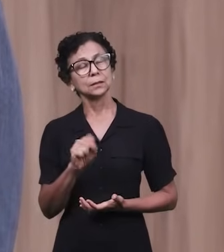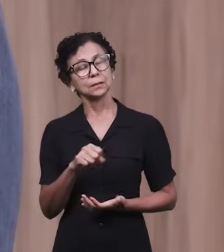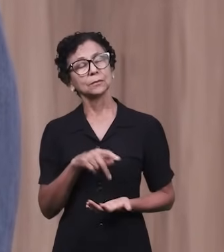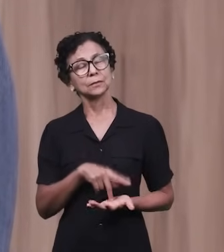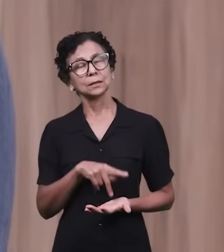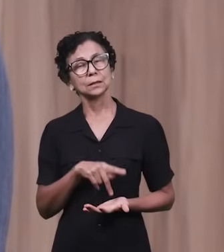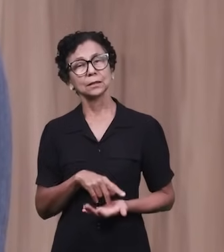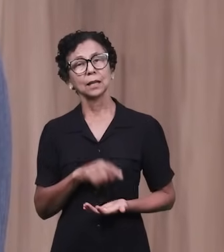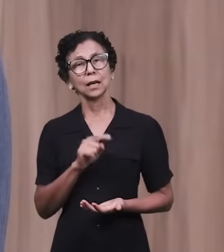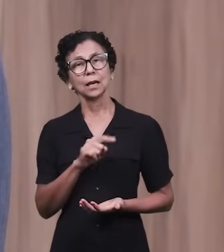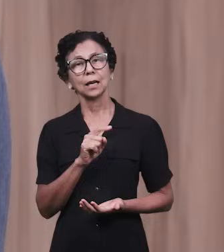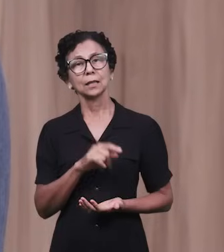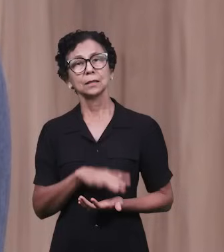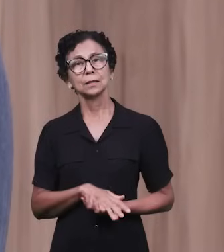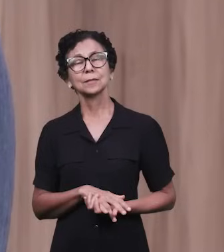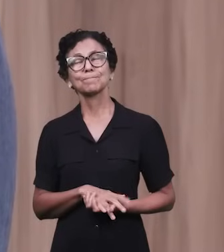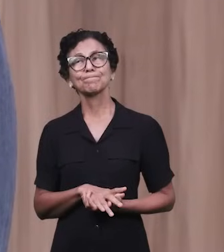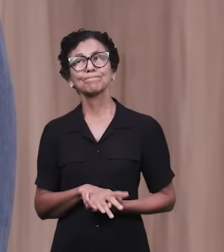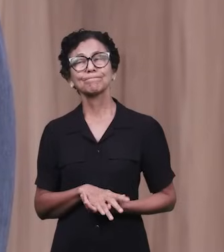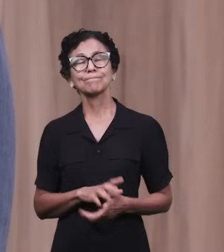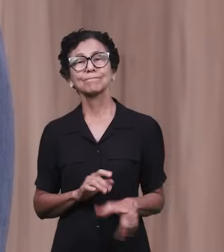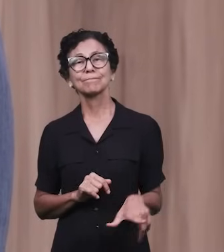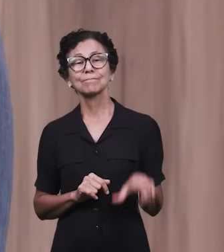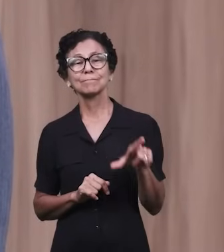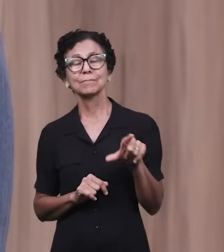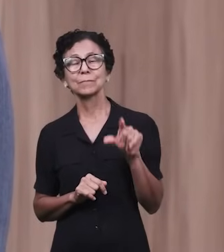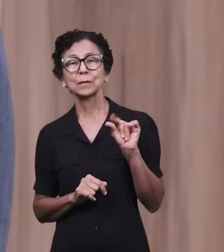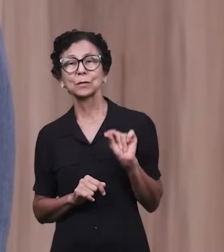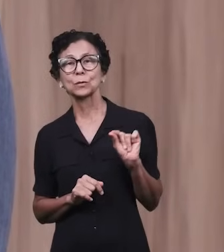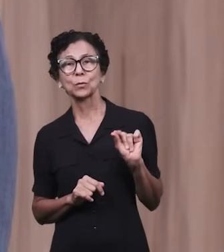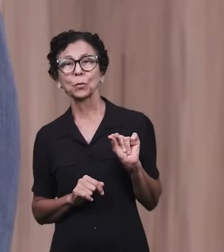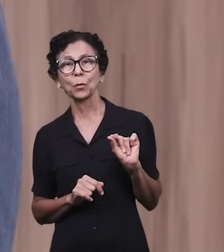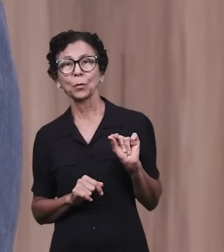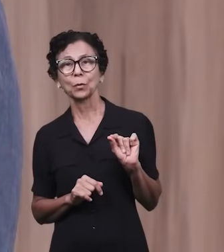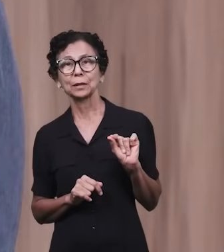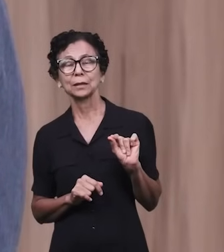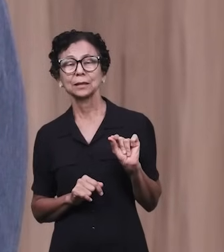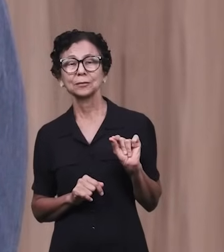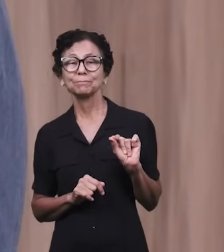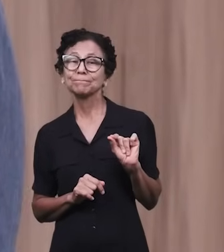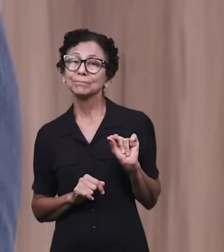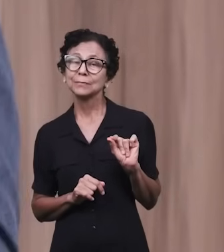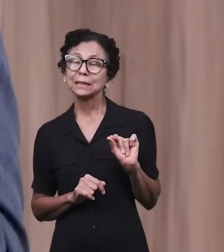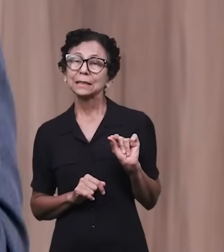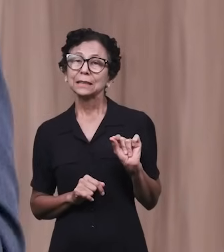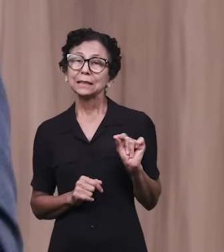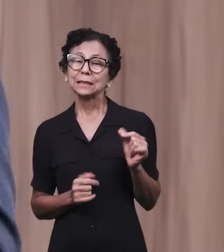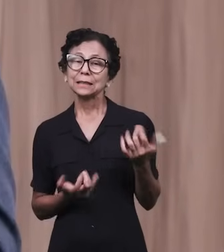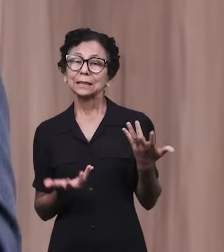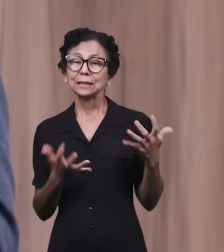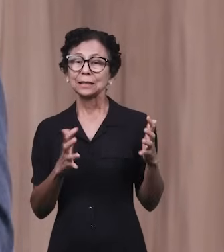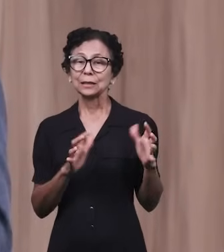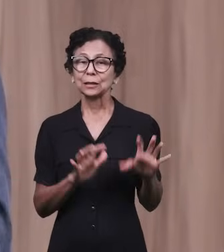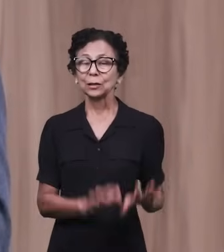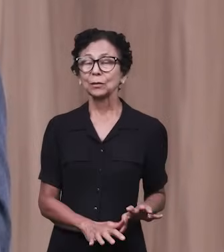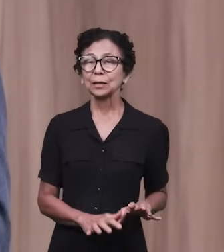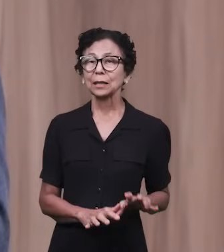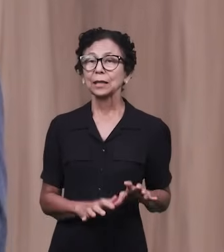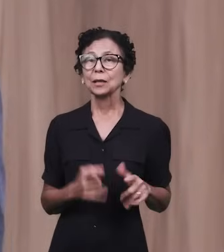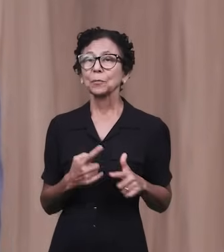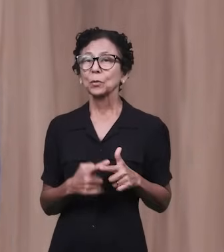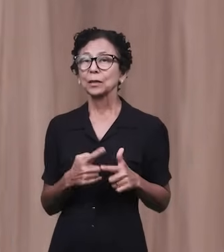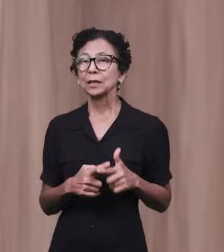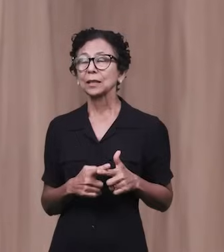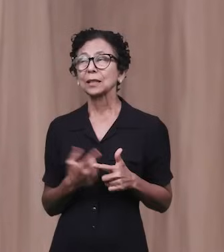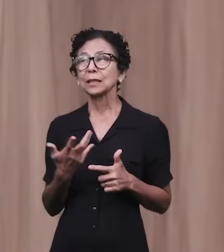vezes ele acaba fazendo uma escolha que não é dele para te deixar feliz. Isso é ótimo na questão, mas até